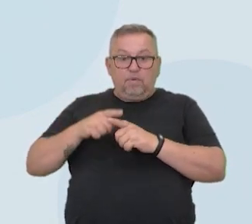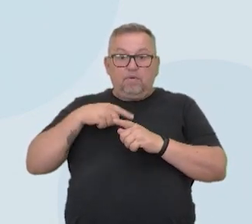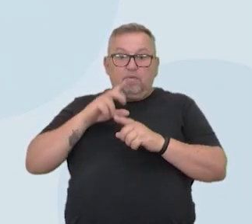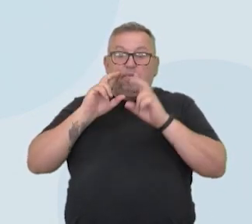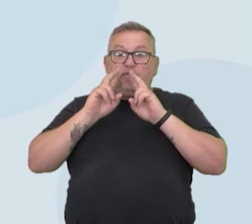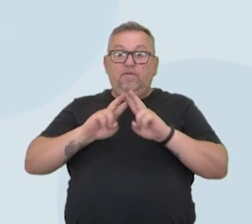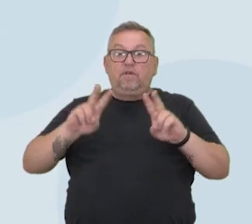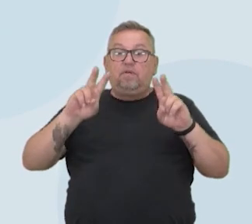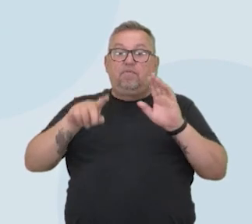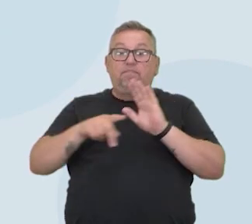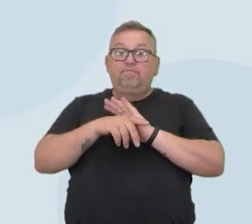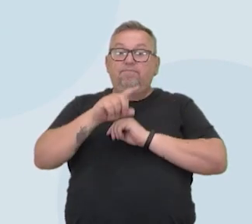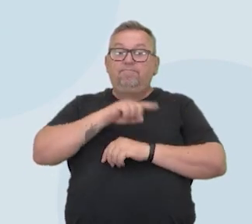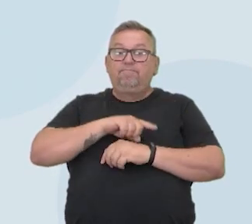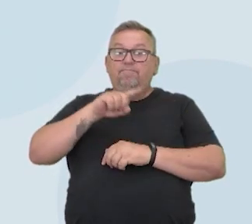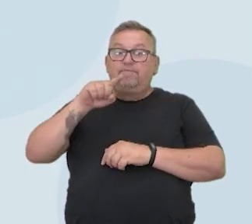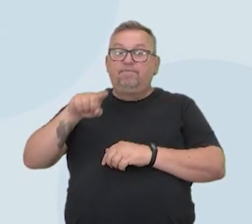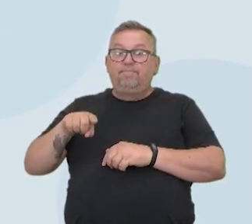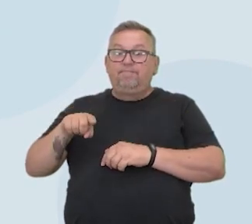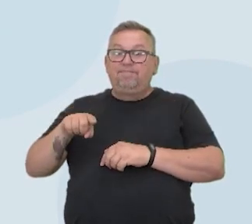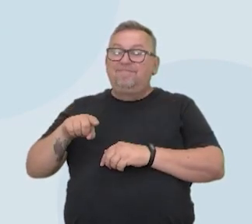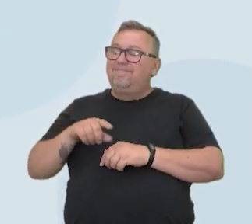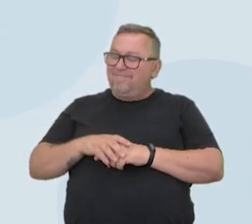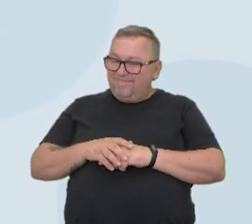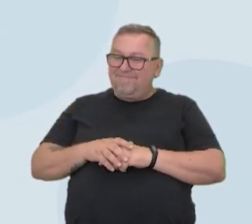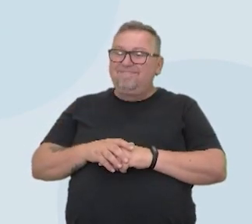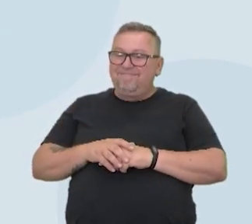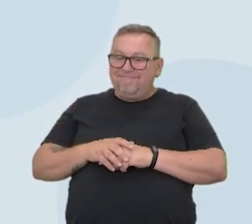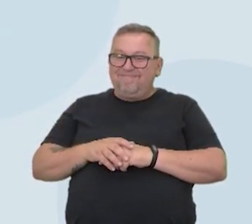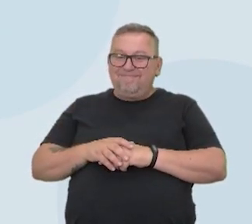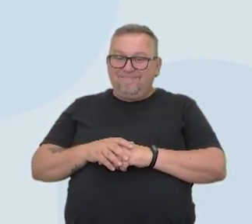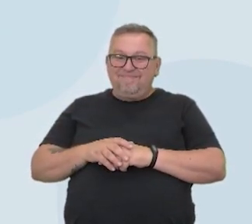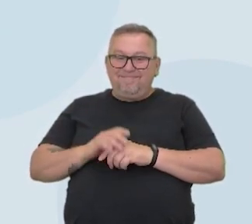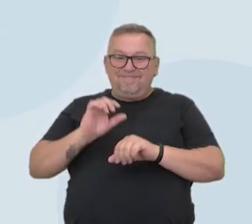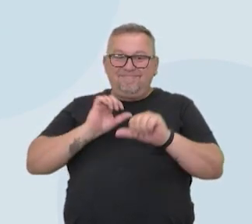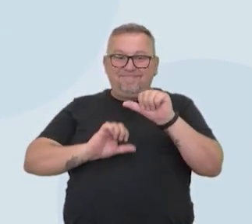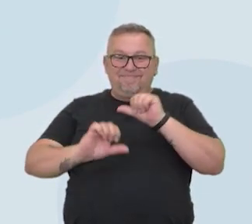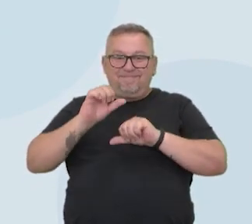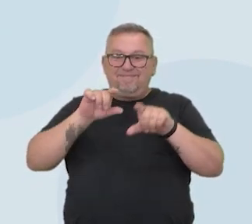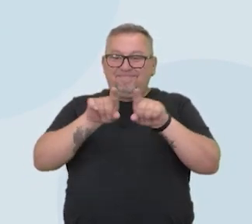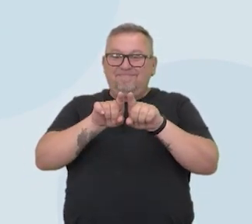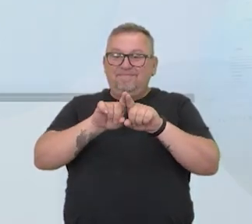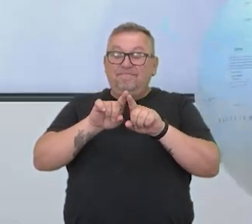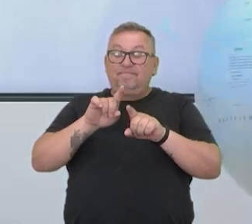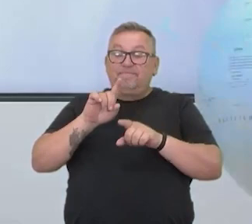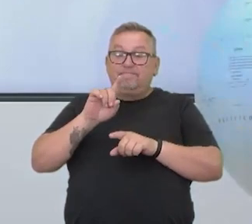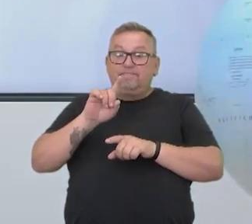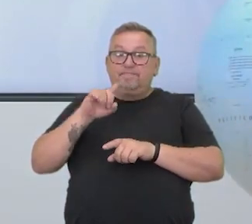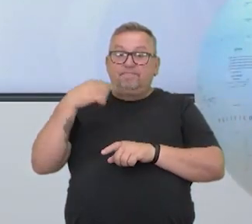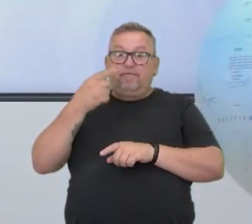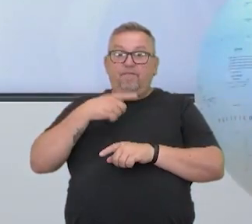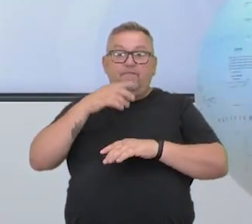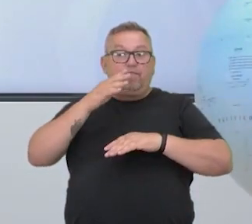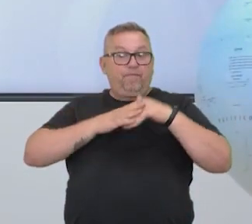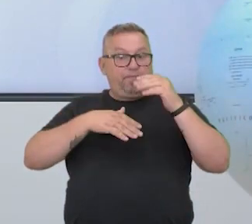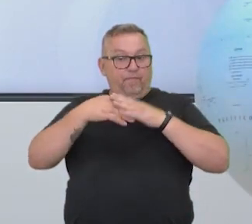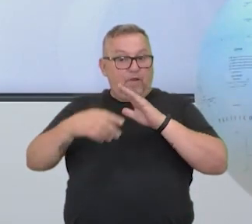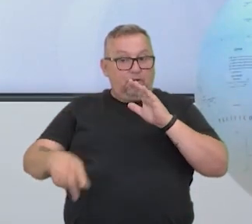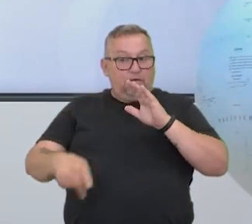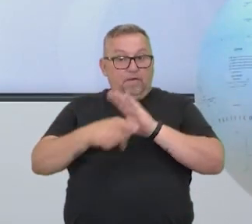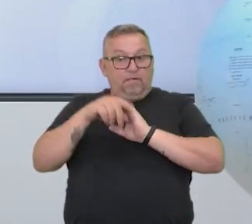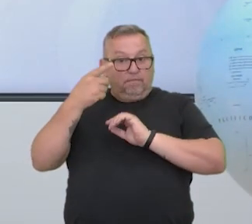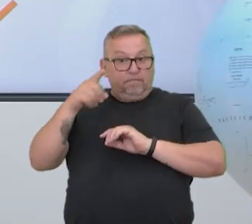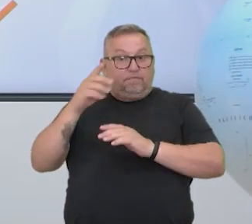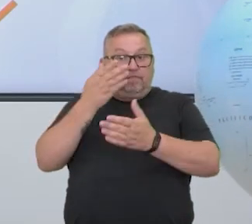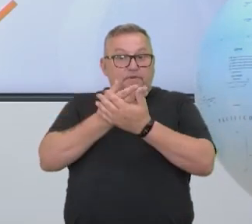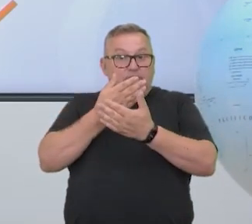uma perspectiva científica. Uau, a gente já mudou aí a nossa formação, a nossa habilidade em relação à nossa